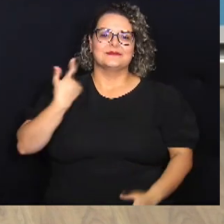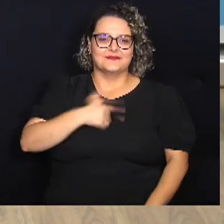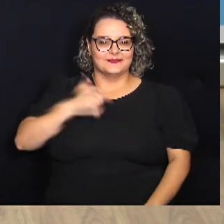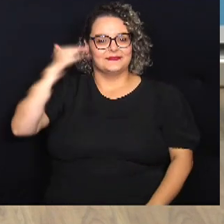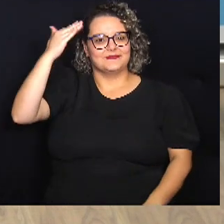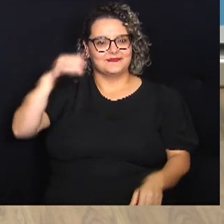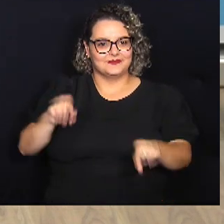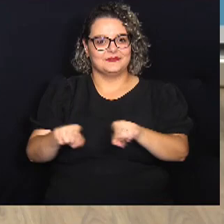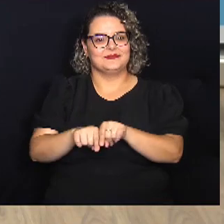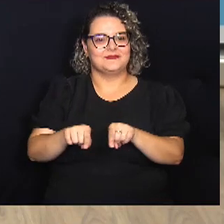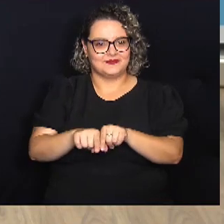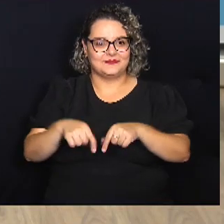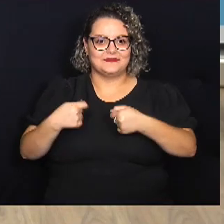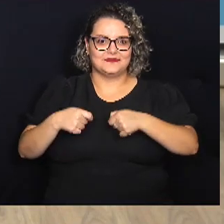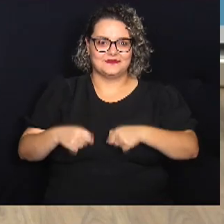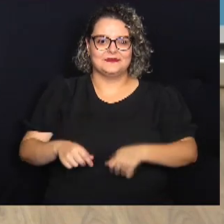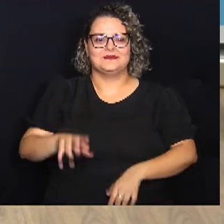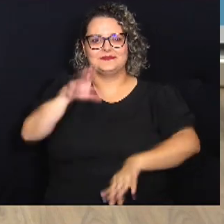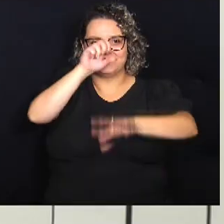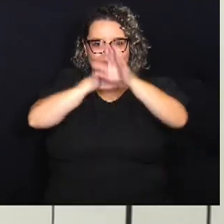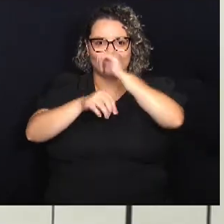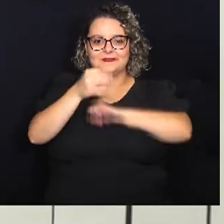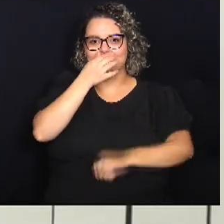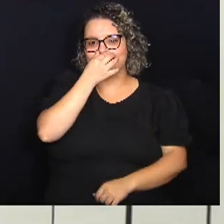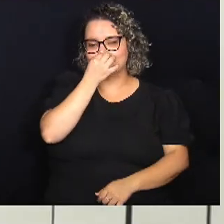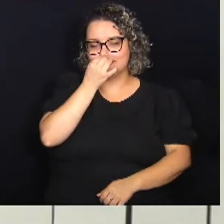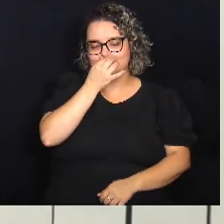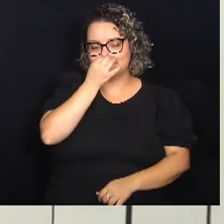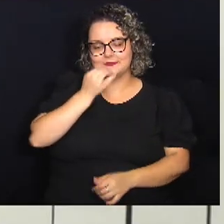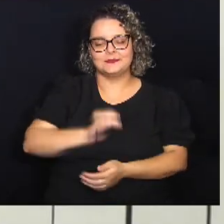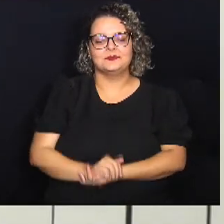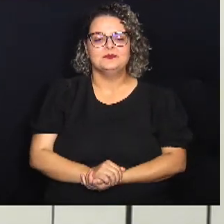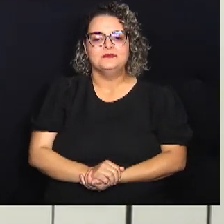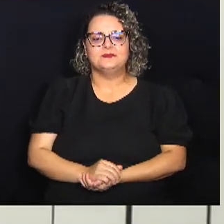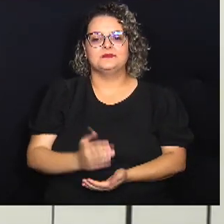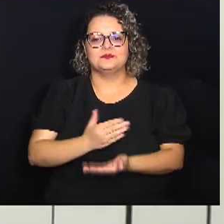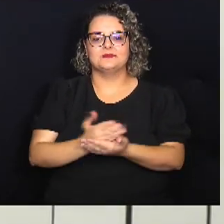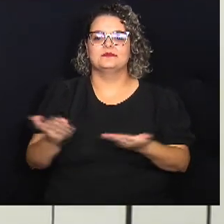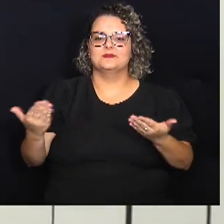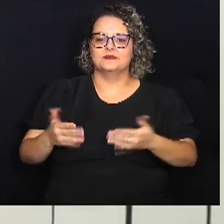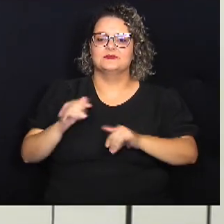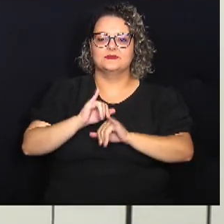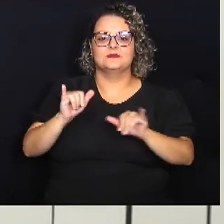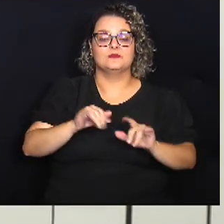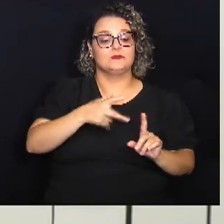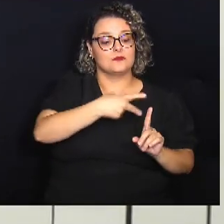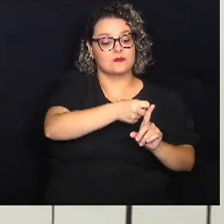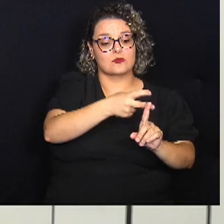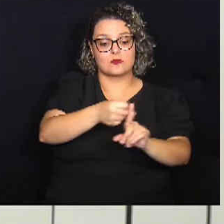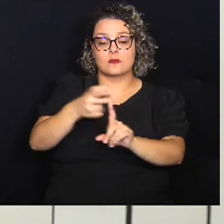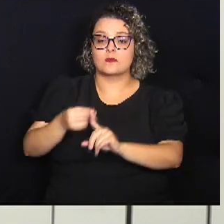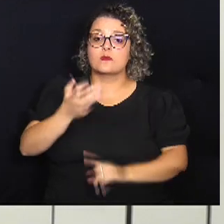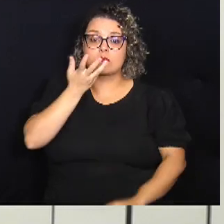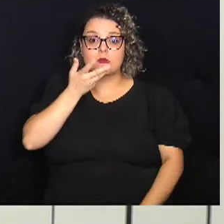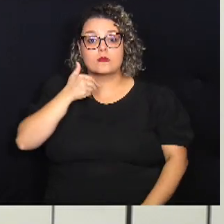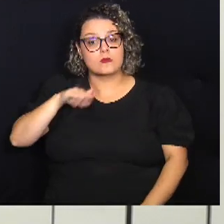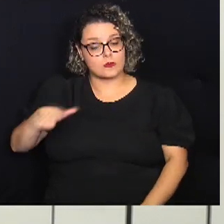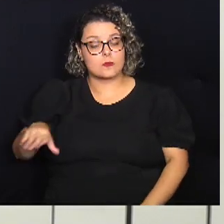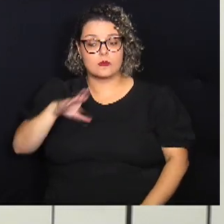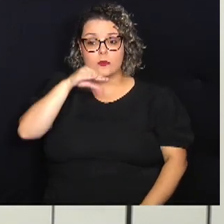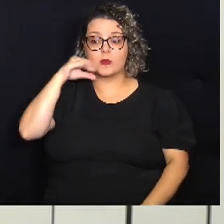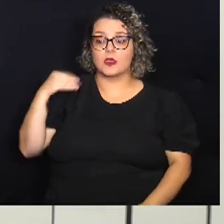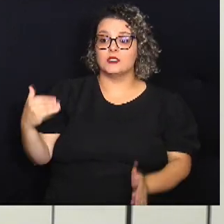também precisamos aprender. E começou hoje a campanha de multivacinação das crianças e adolescentes de